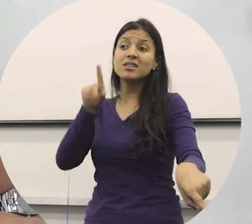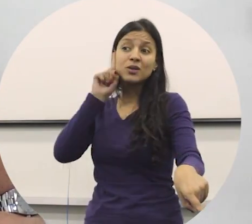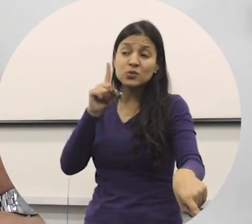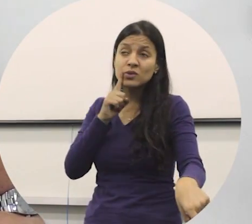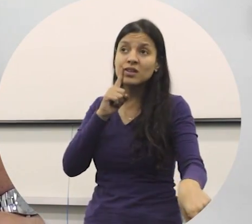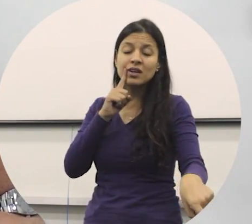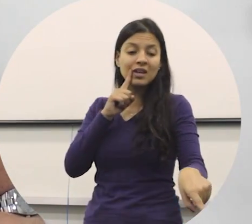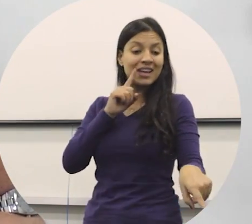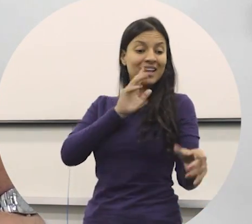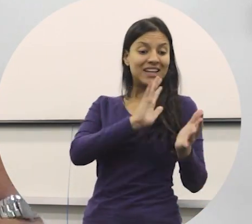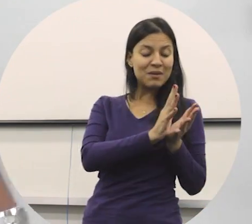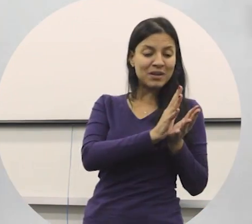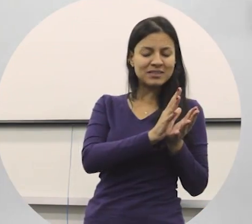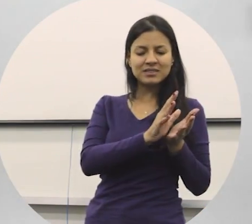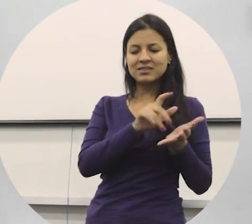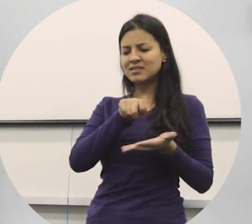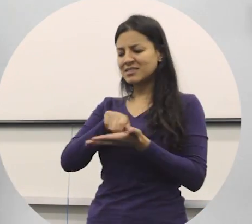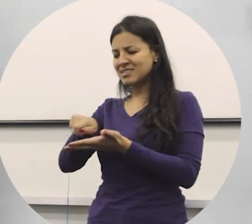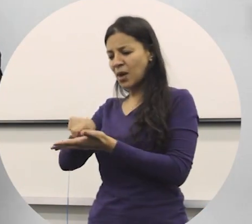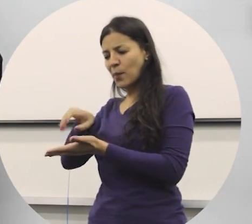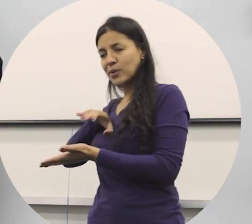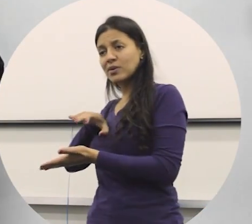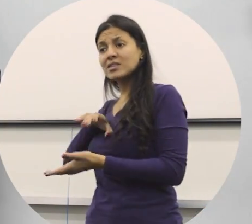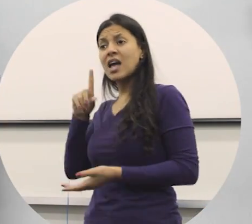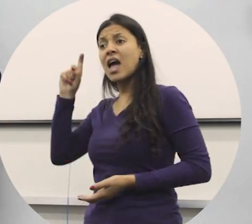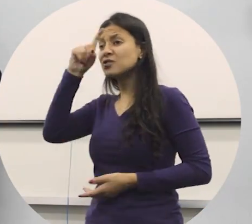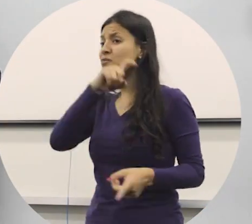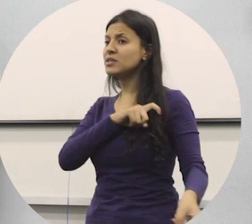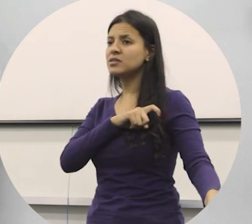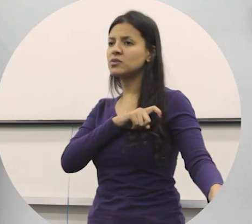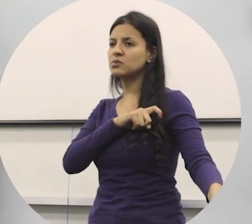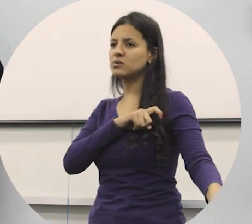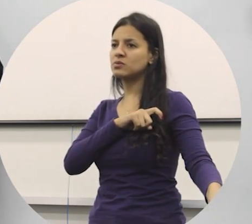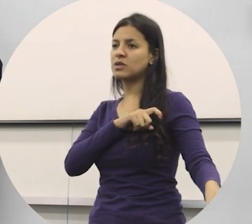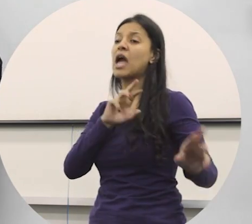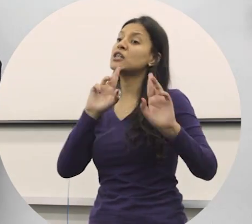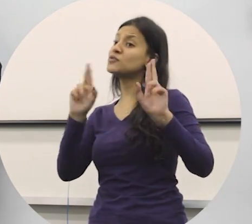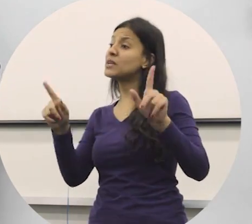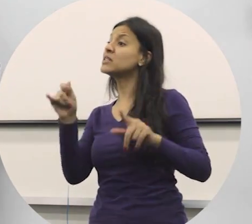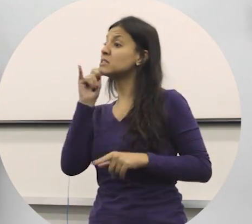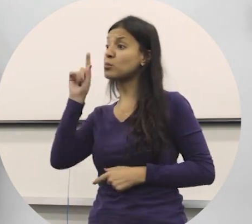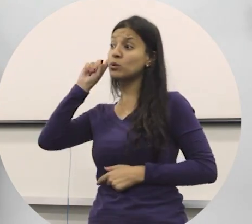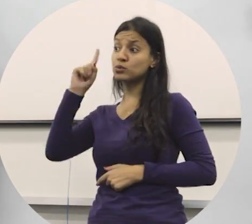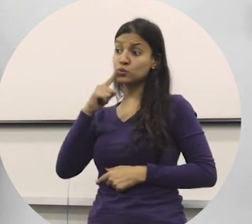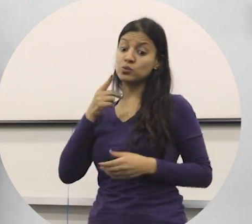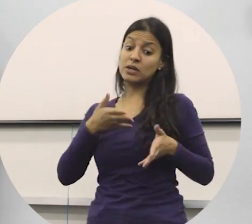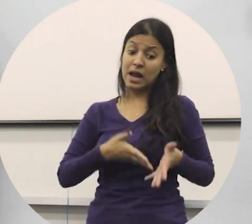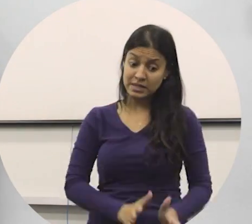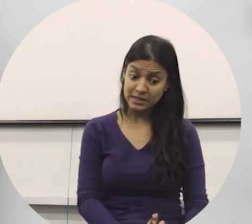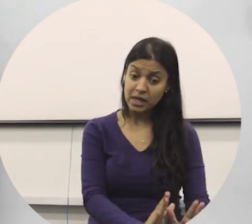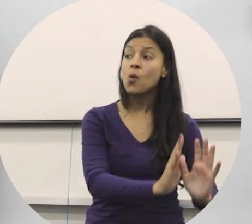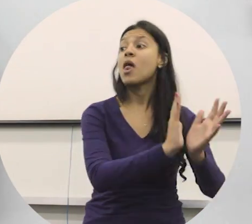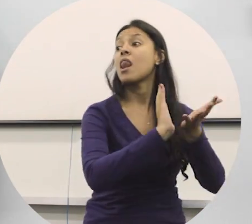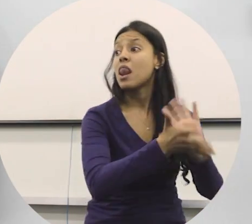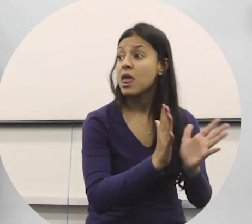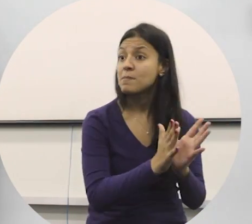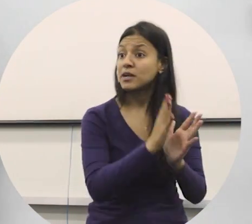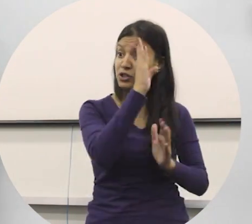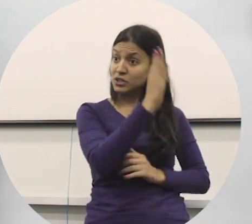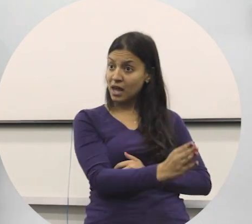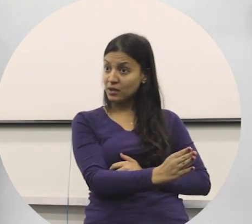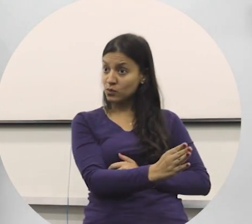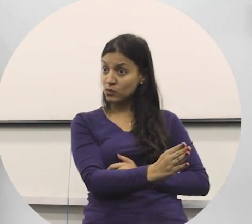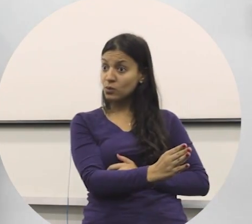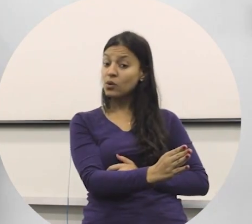processo tradutório do que para uma pessoa surda que já cresceu refletindo na língua dele e também pensando naquela que é uma